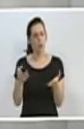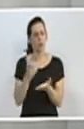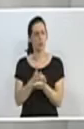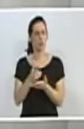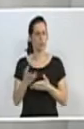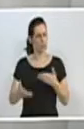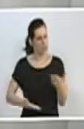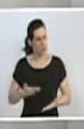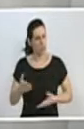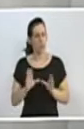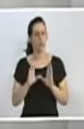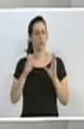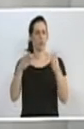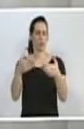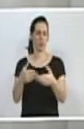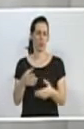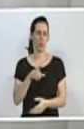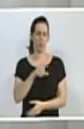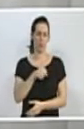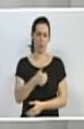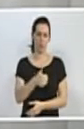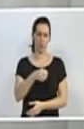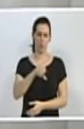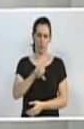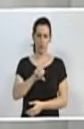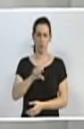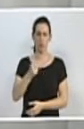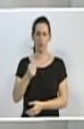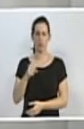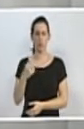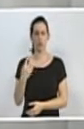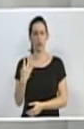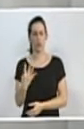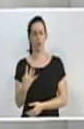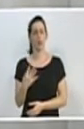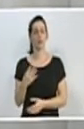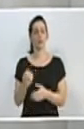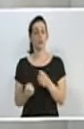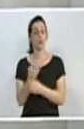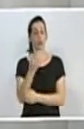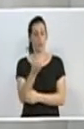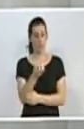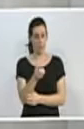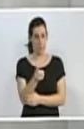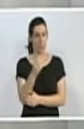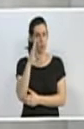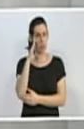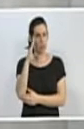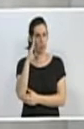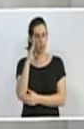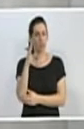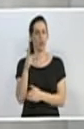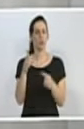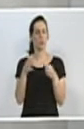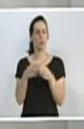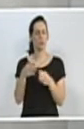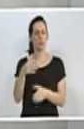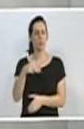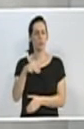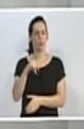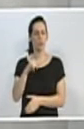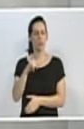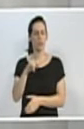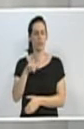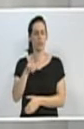Em 1994, é criado o 6º Batalhão da Polícia Militar Feminina. Em 1995,